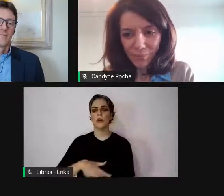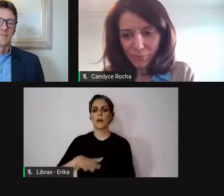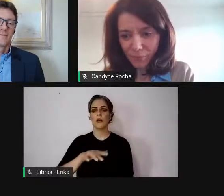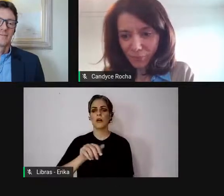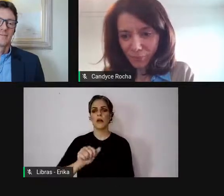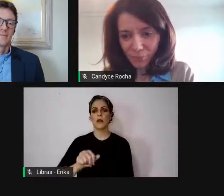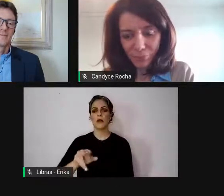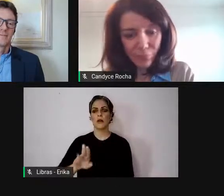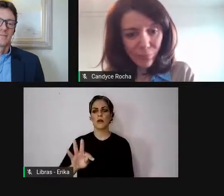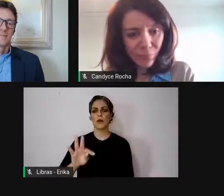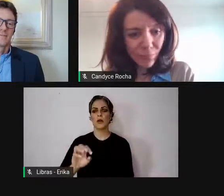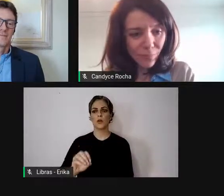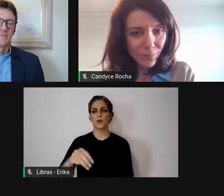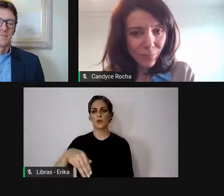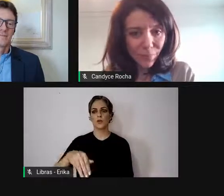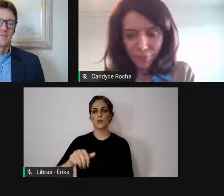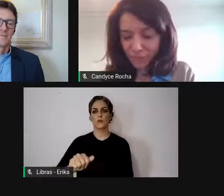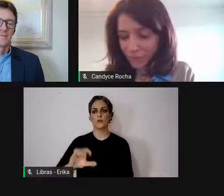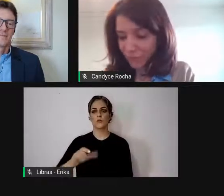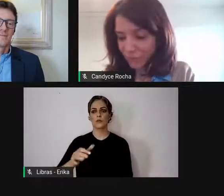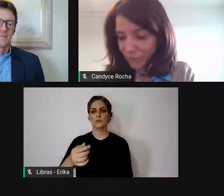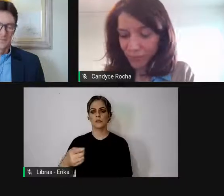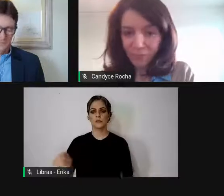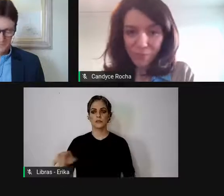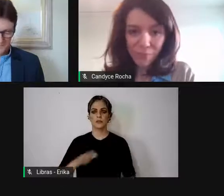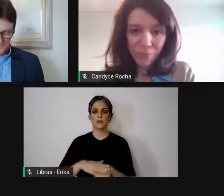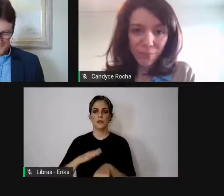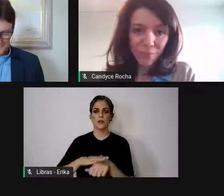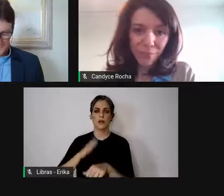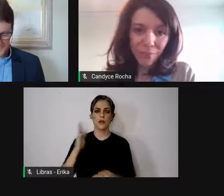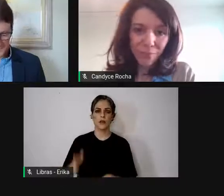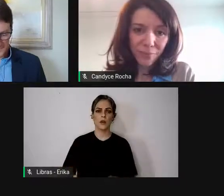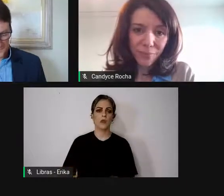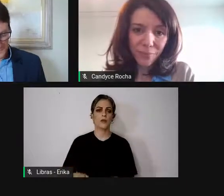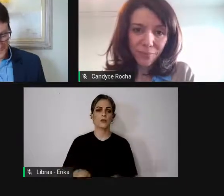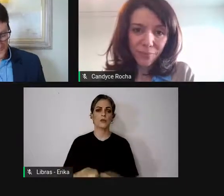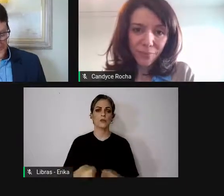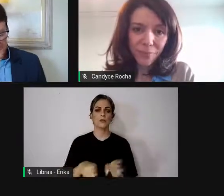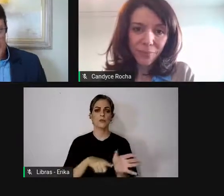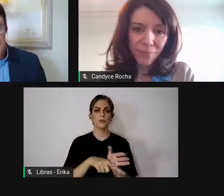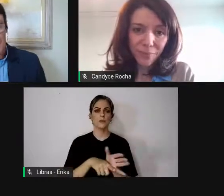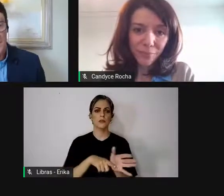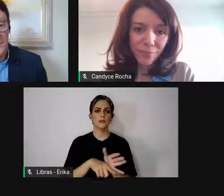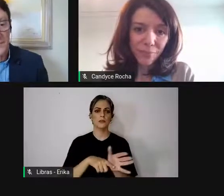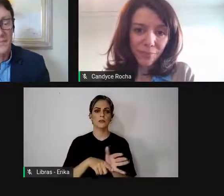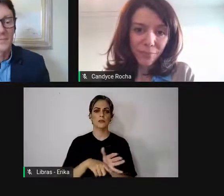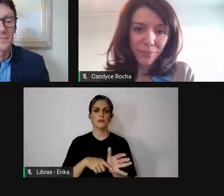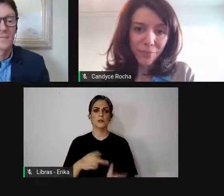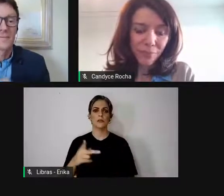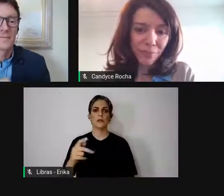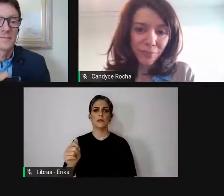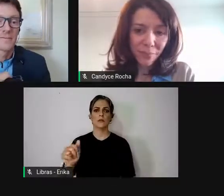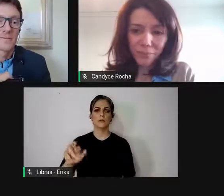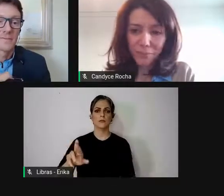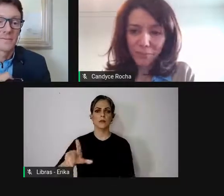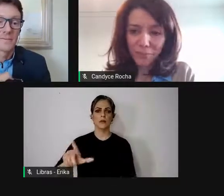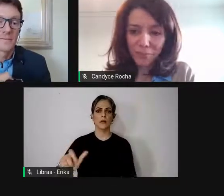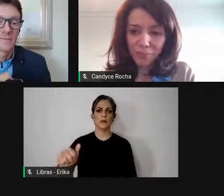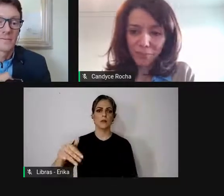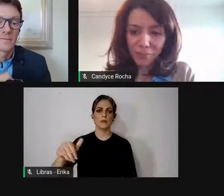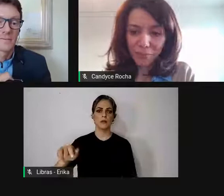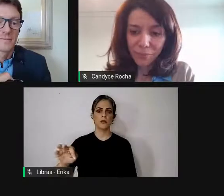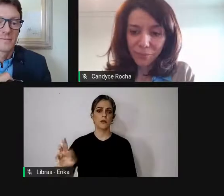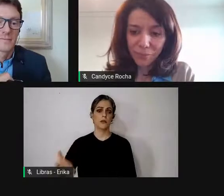parlamentar, tudo isso são portas que vão se abrindo, né, e você consegue